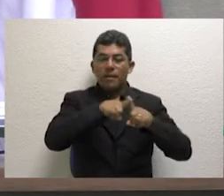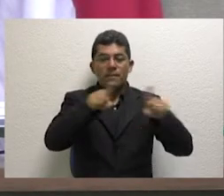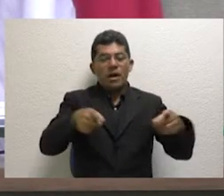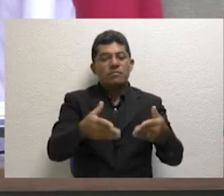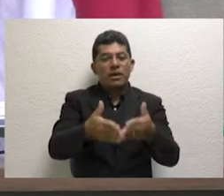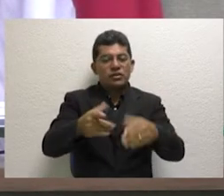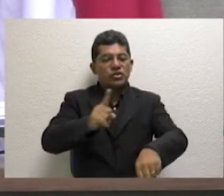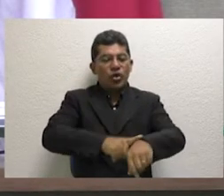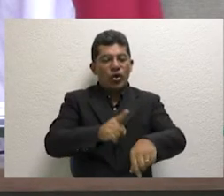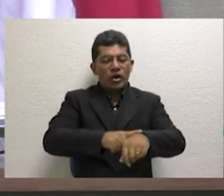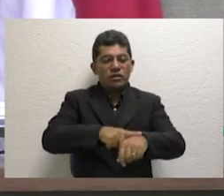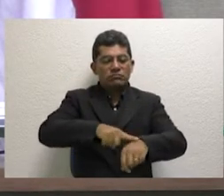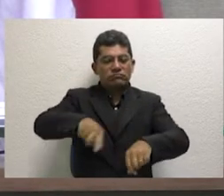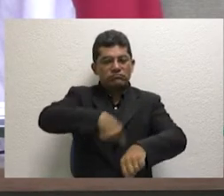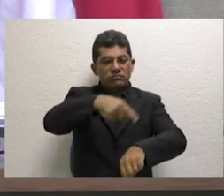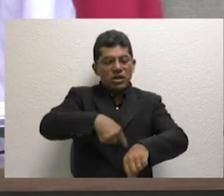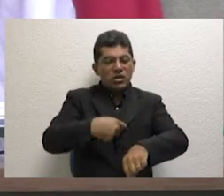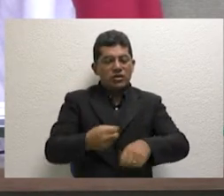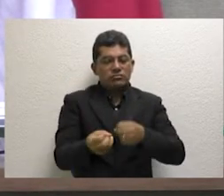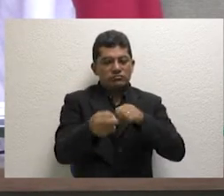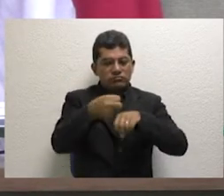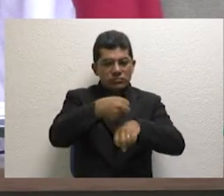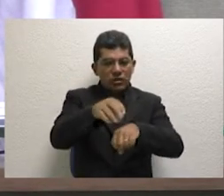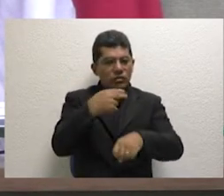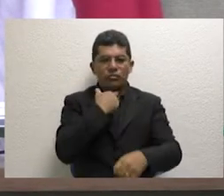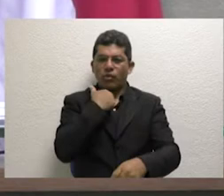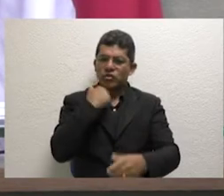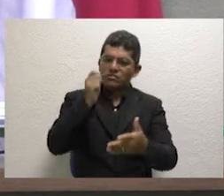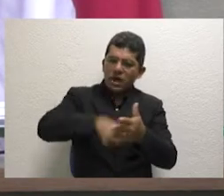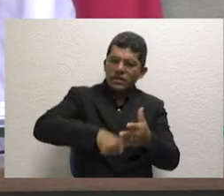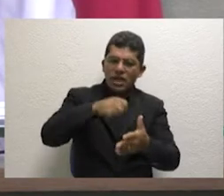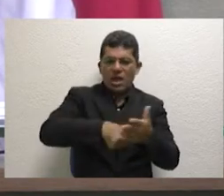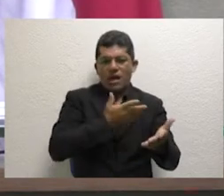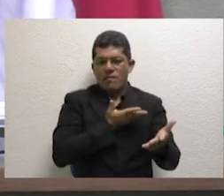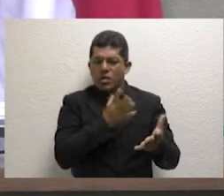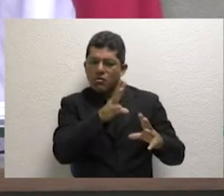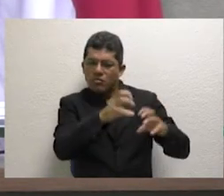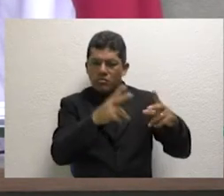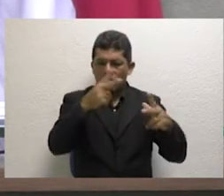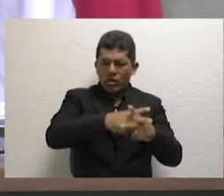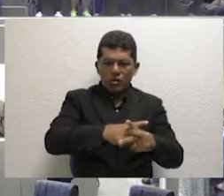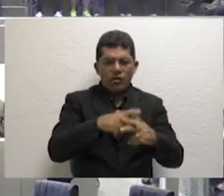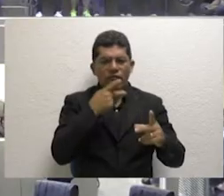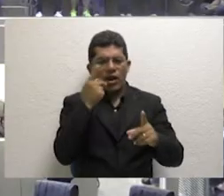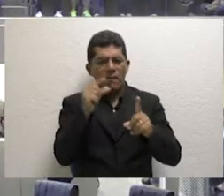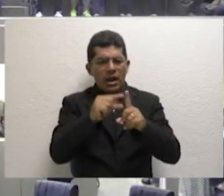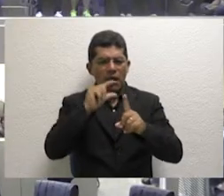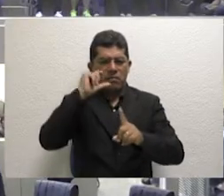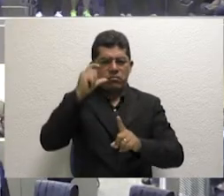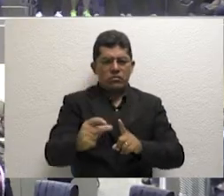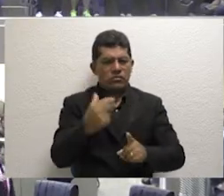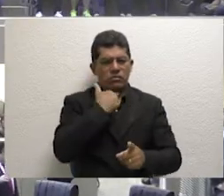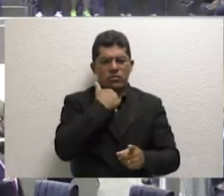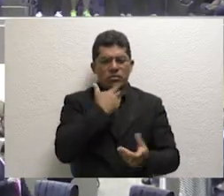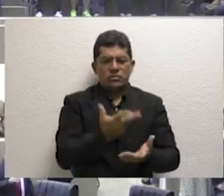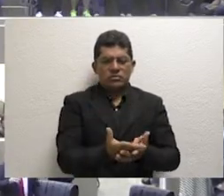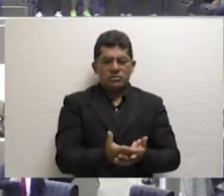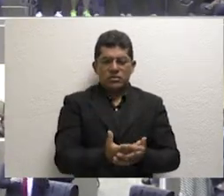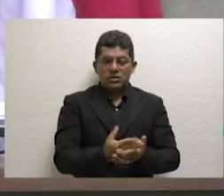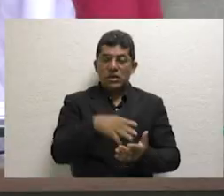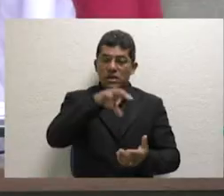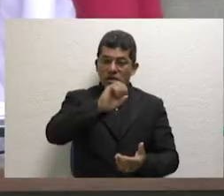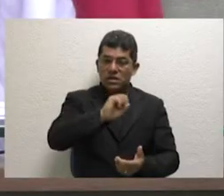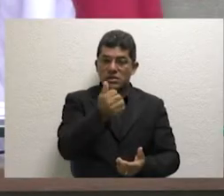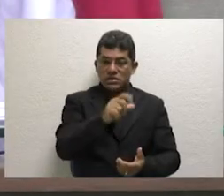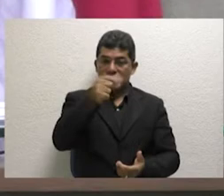horas ensinando que não deve bater no colega não deve falar palavrões que sala de